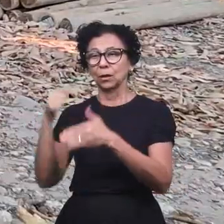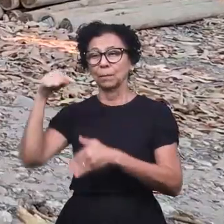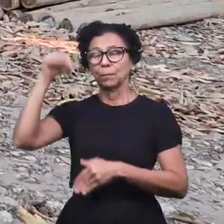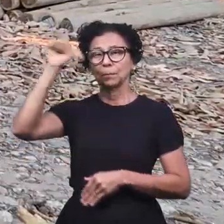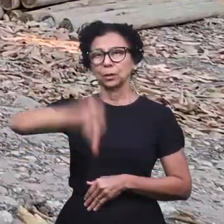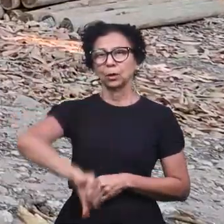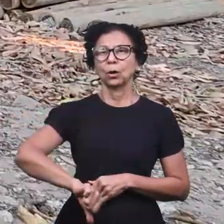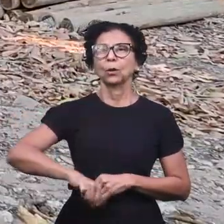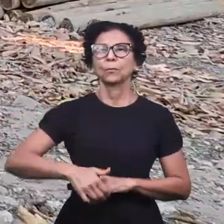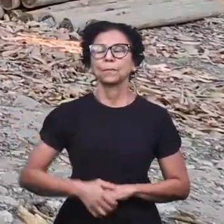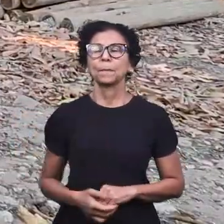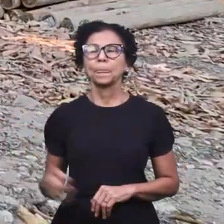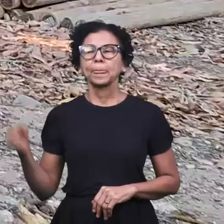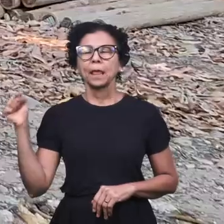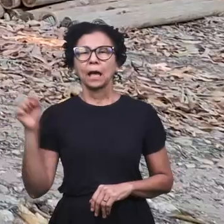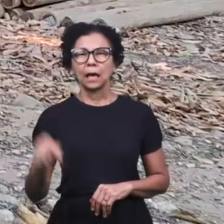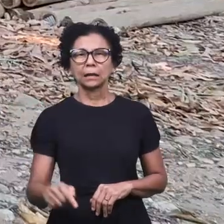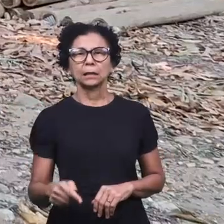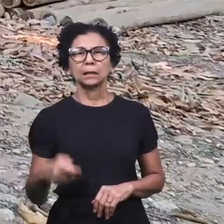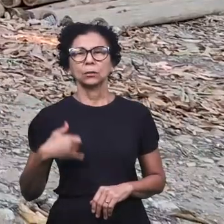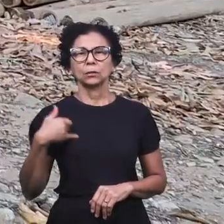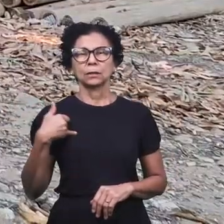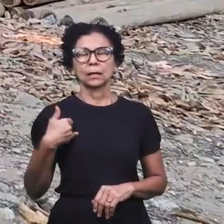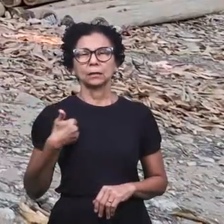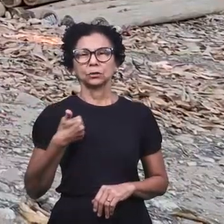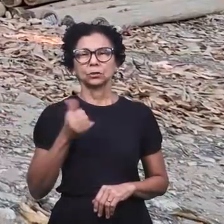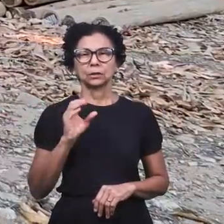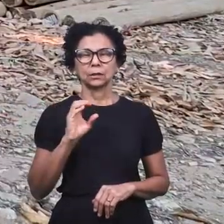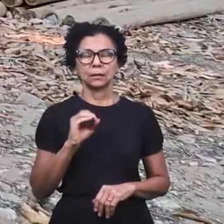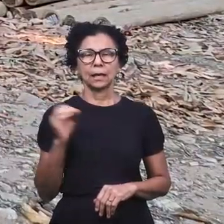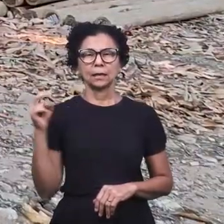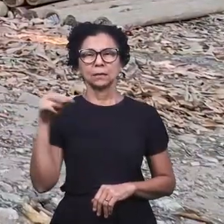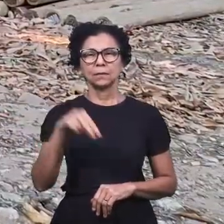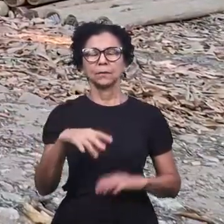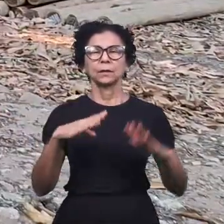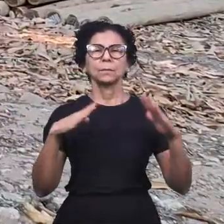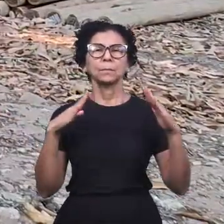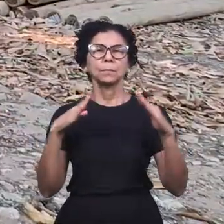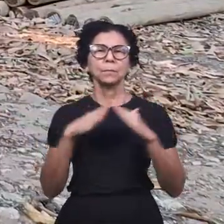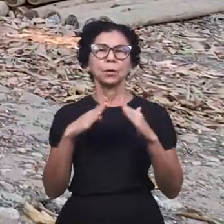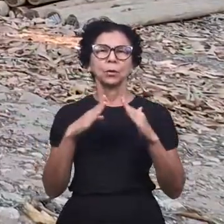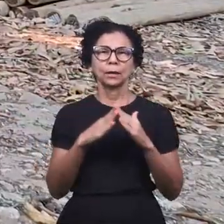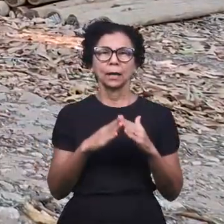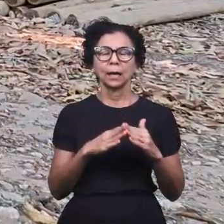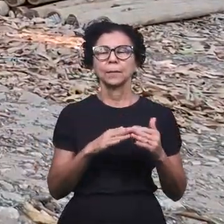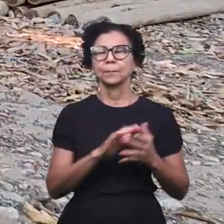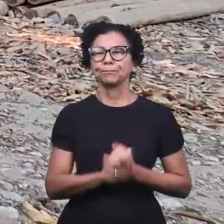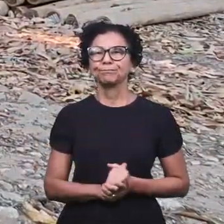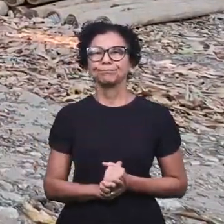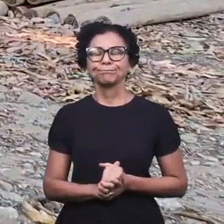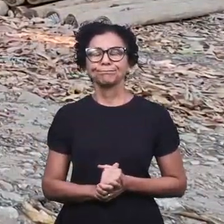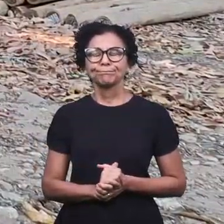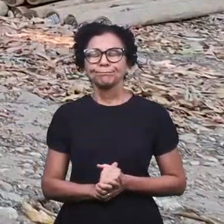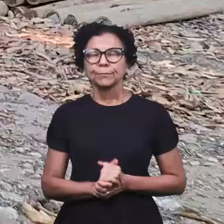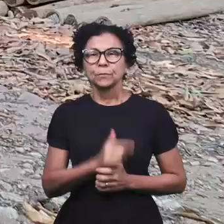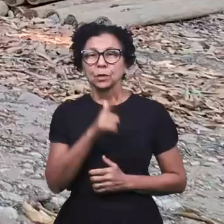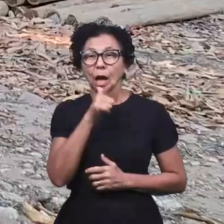propriedade eu estou há 54 anos. Eu cheguei aqui, eu tinha 10 anos e ali passava um córrego. Hoje não tem uma gota de